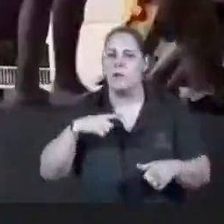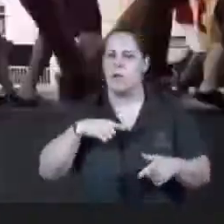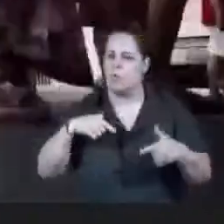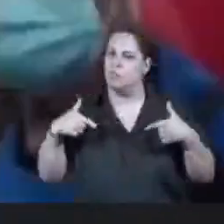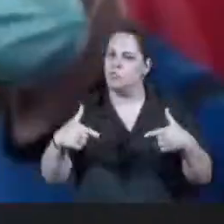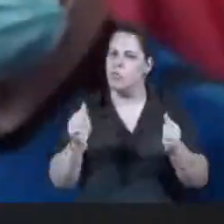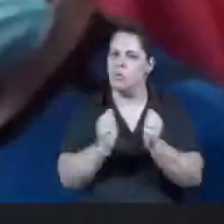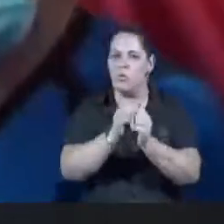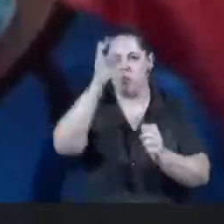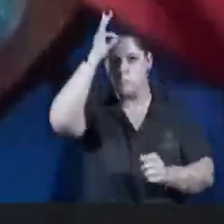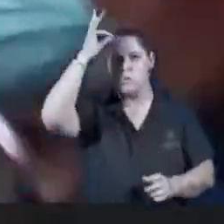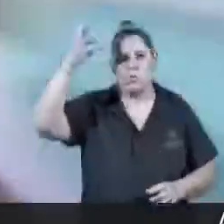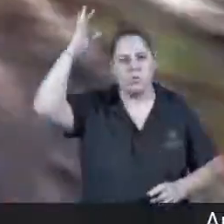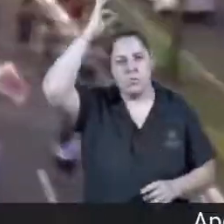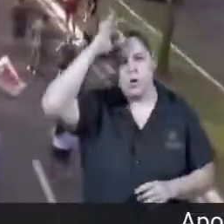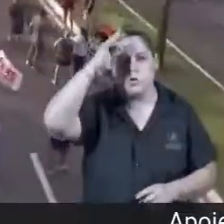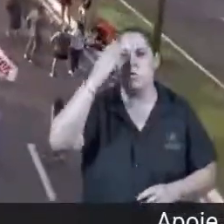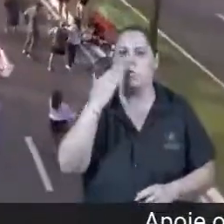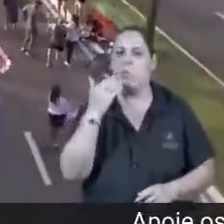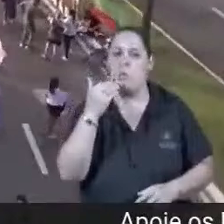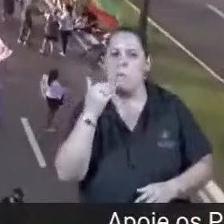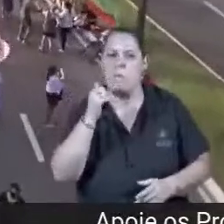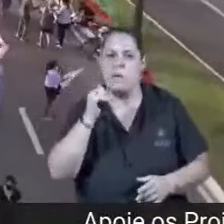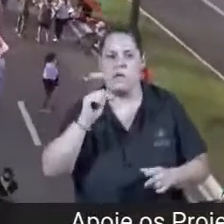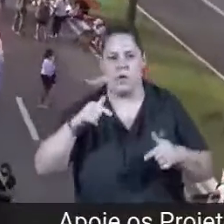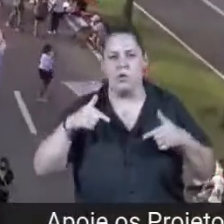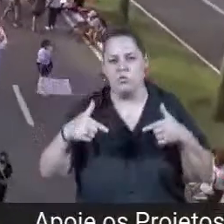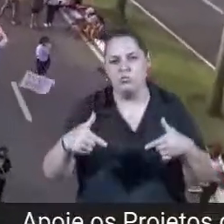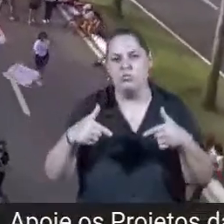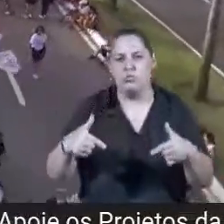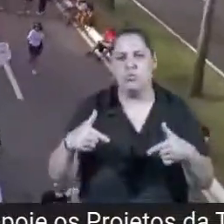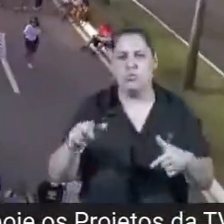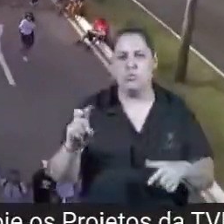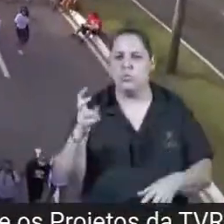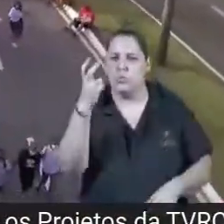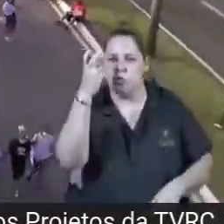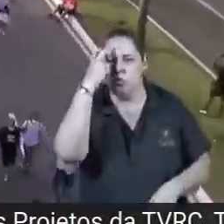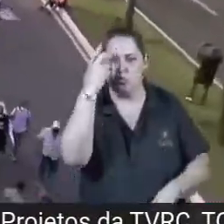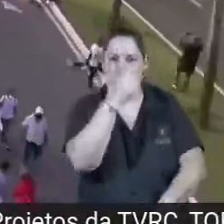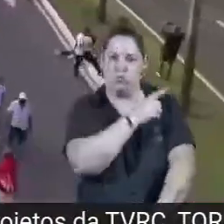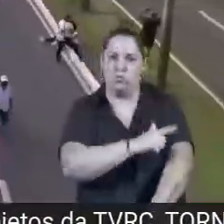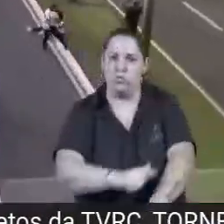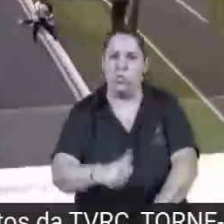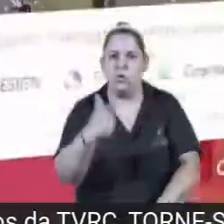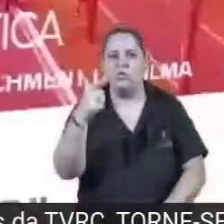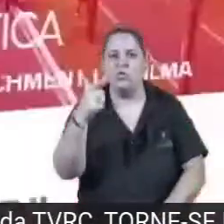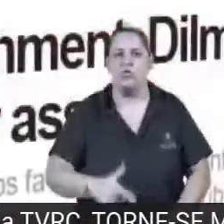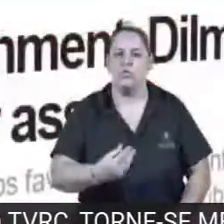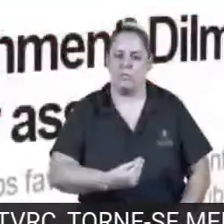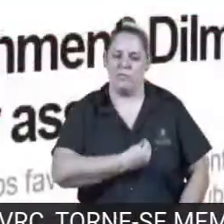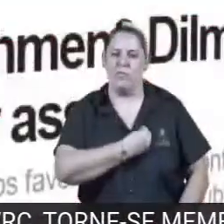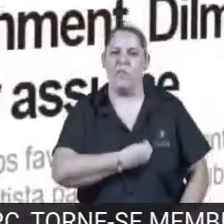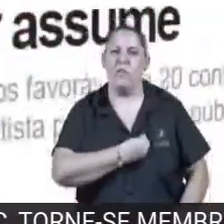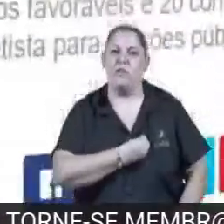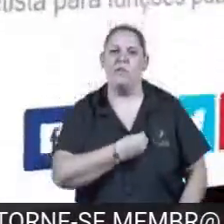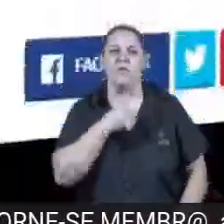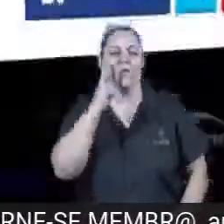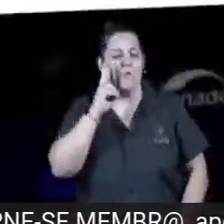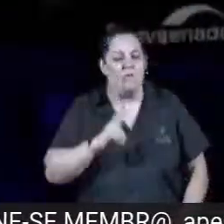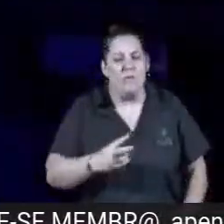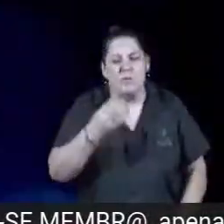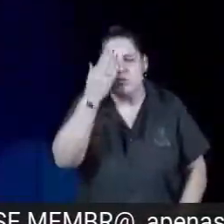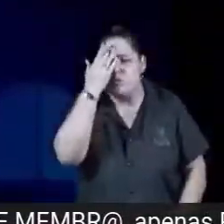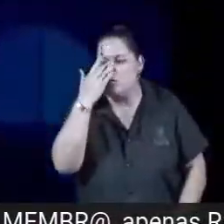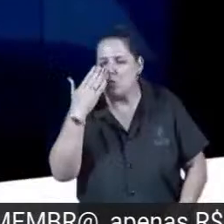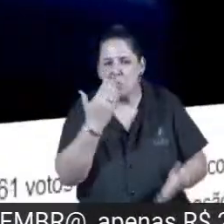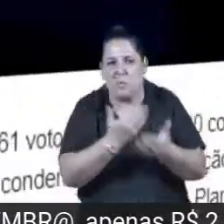Espírito Santo com sua culinária, resistência e cultura, que permanecem vivas. Vimos o sonho se perder.